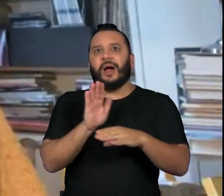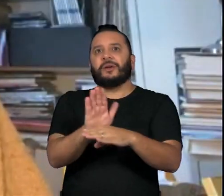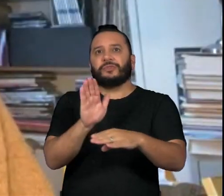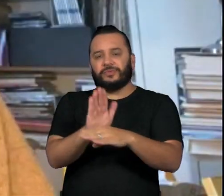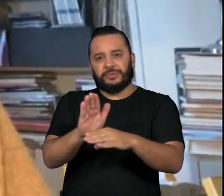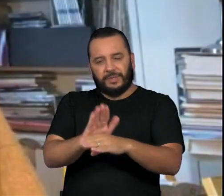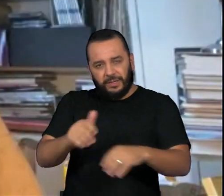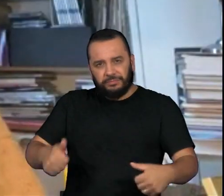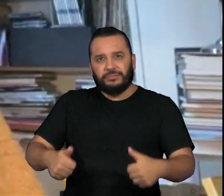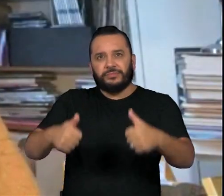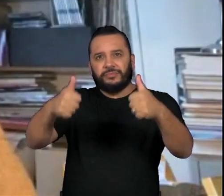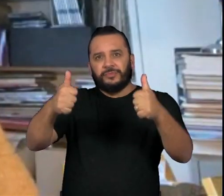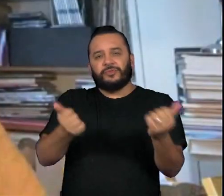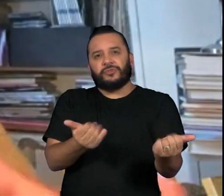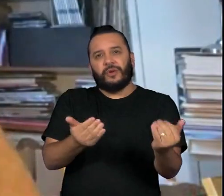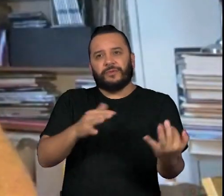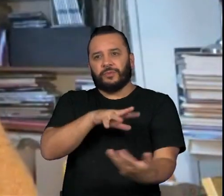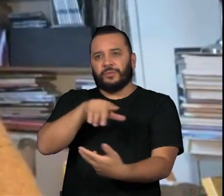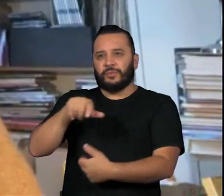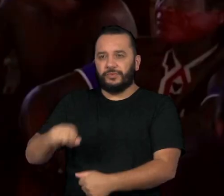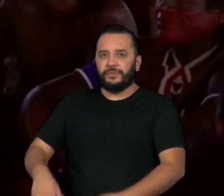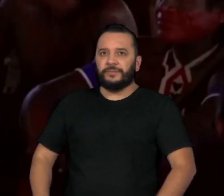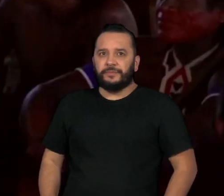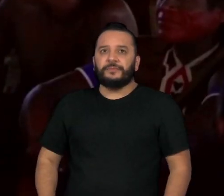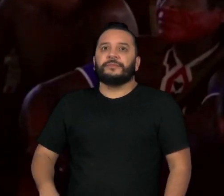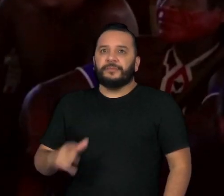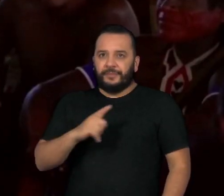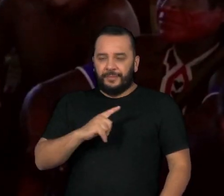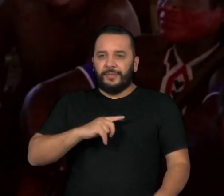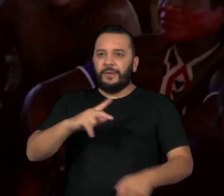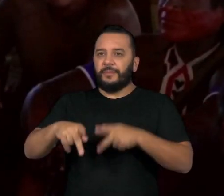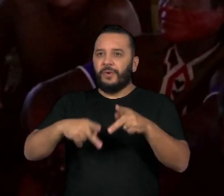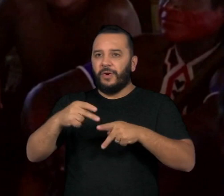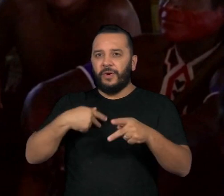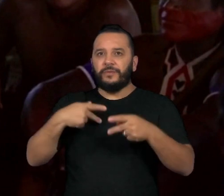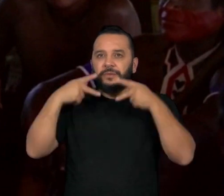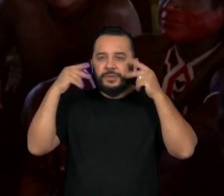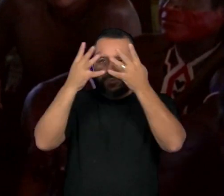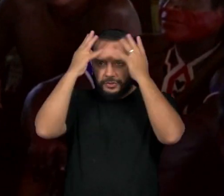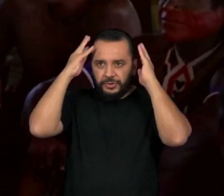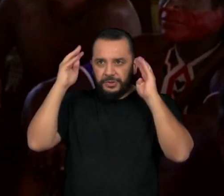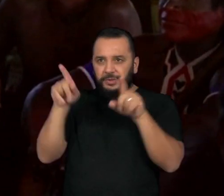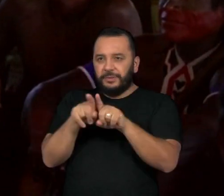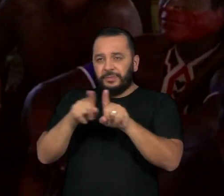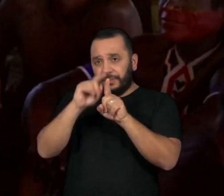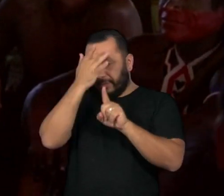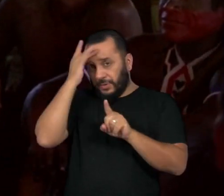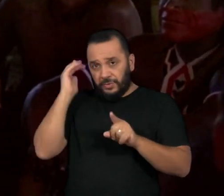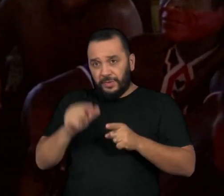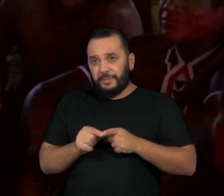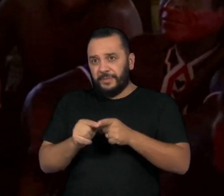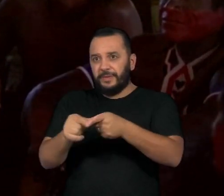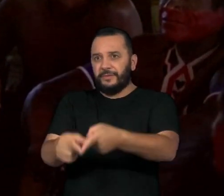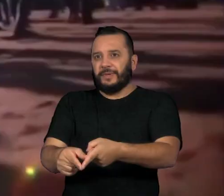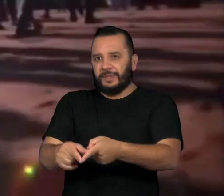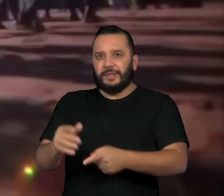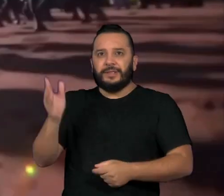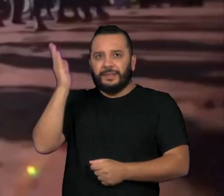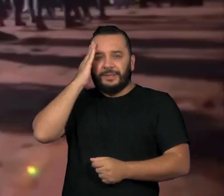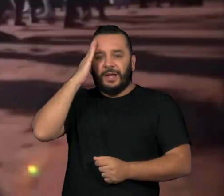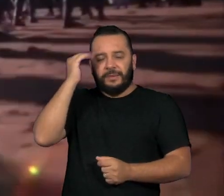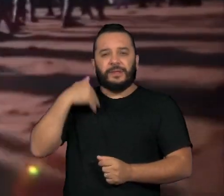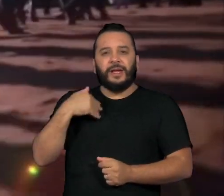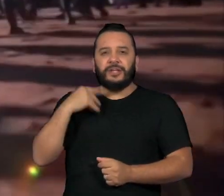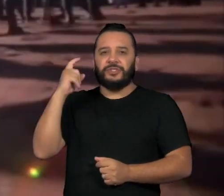tem uma juventude representada pelos povos indígenas, pelas pessoas de periferia, que sabe que é muito difícil estar dentro desse espaço, a gente vai